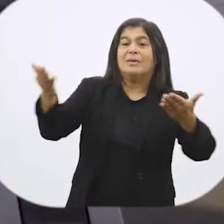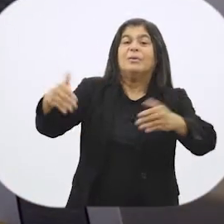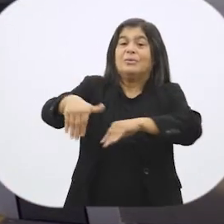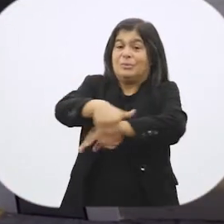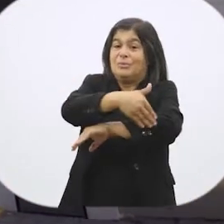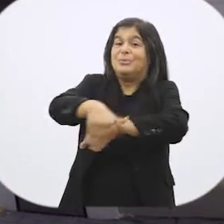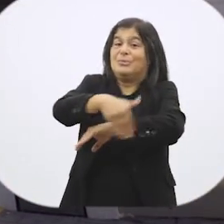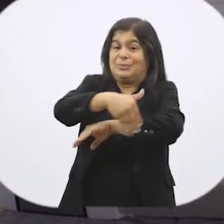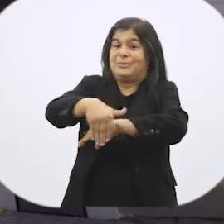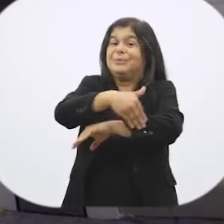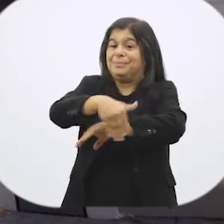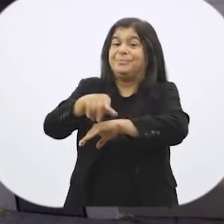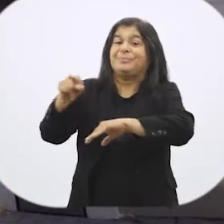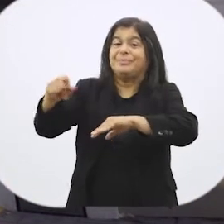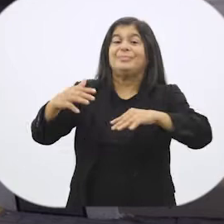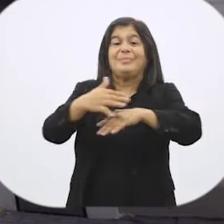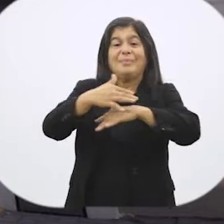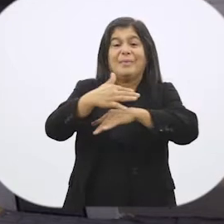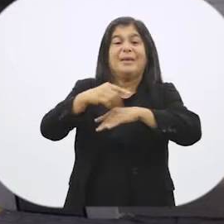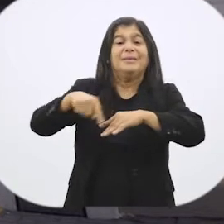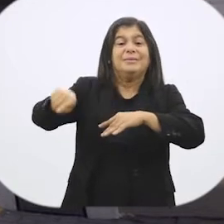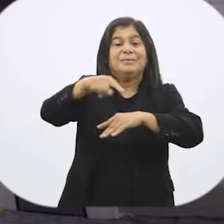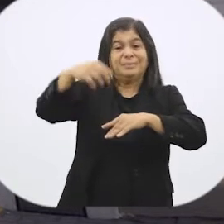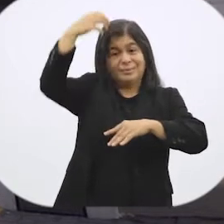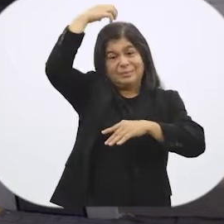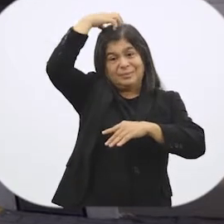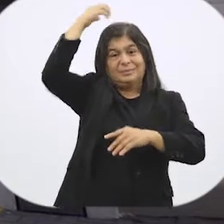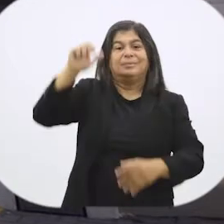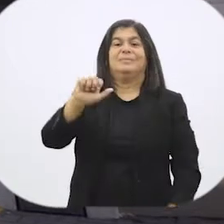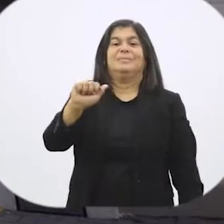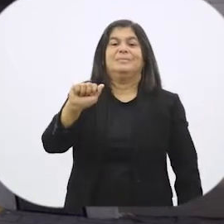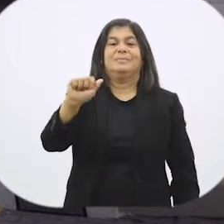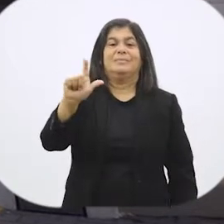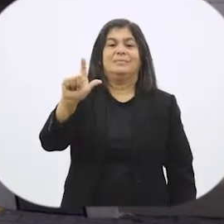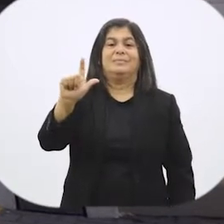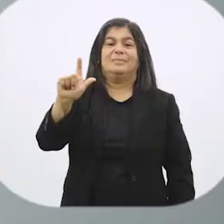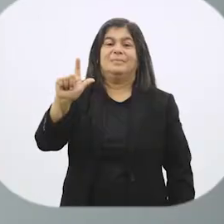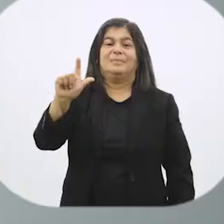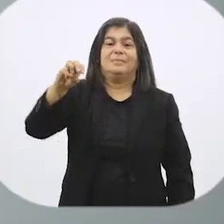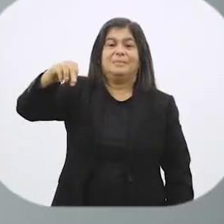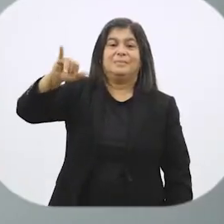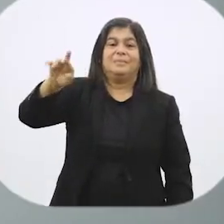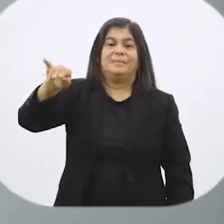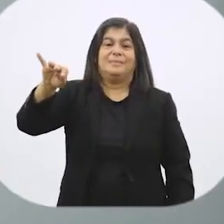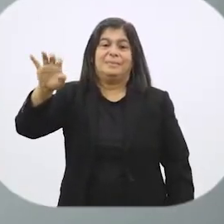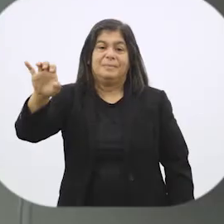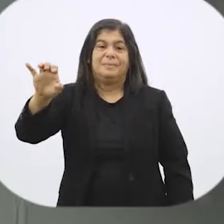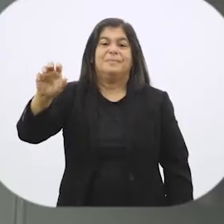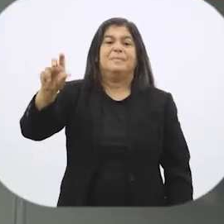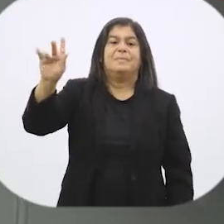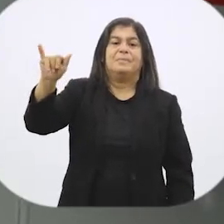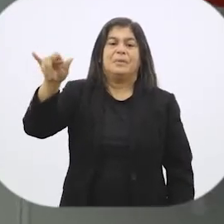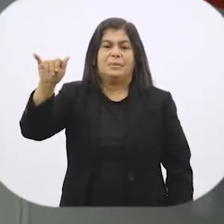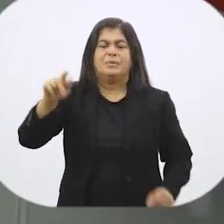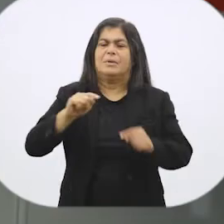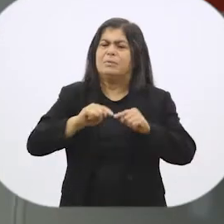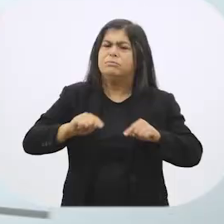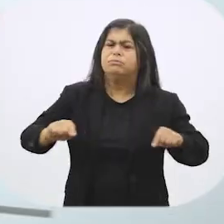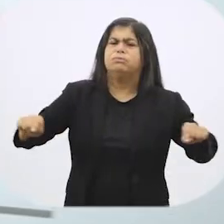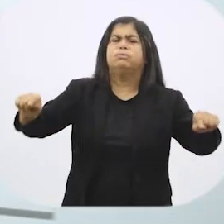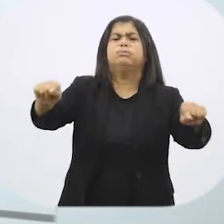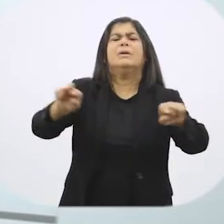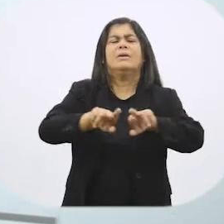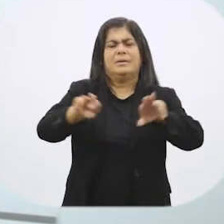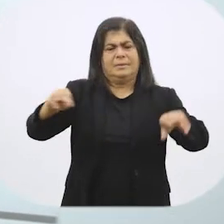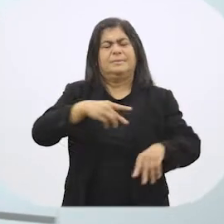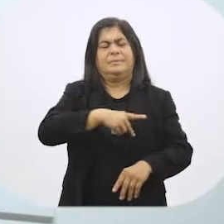das principais ruas do centro da capital paraibana, a Almirante Barroso. No local, já estão em funcionamento vários